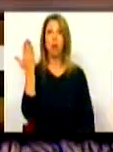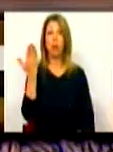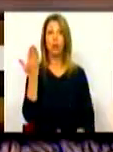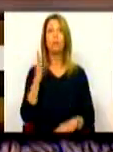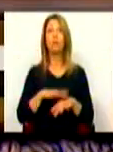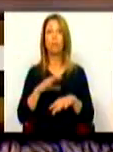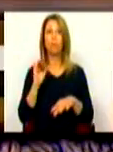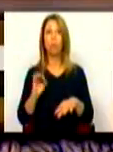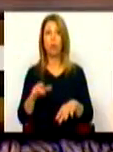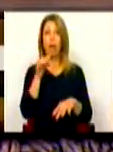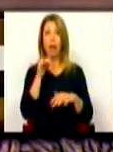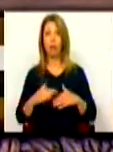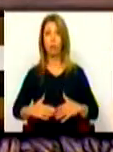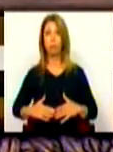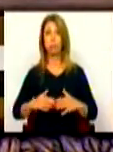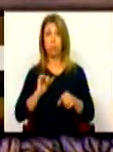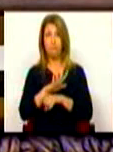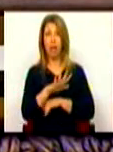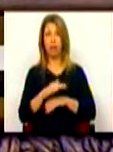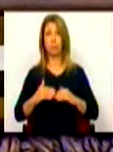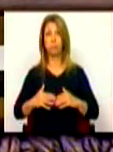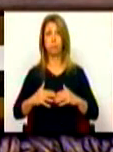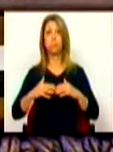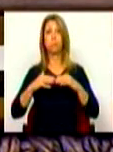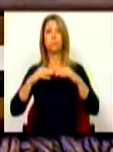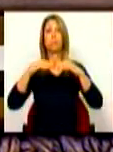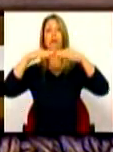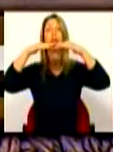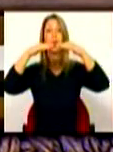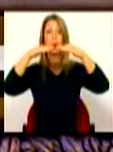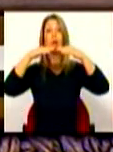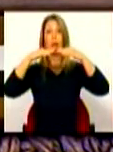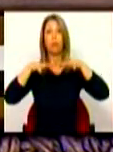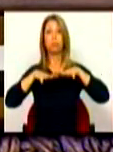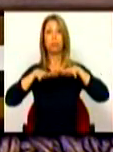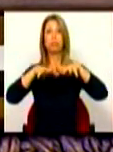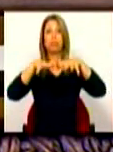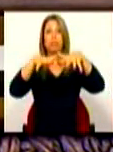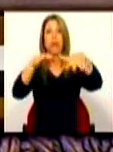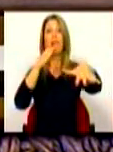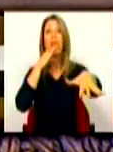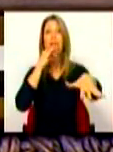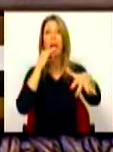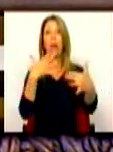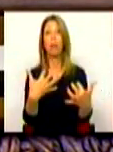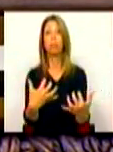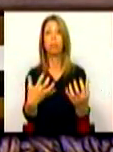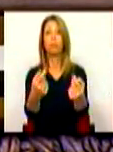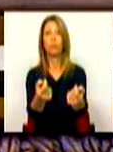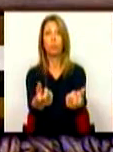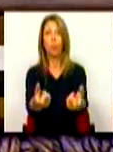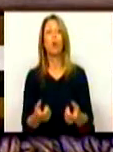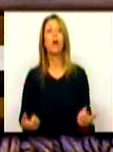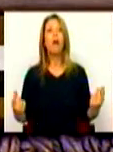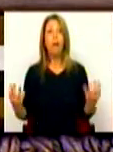a subida dos níveis das águas do mar e o seu avanço conquistando territórios. Será bem mais rápido do que se julga